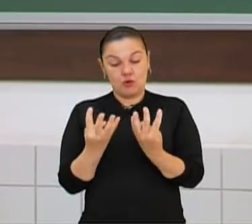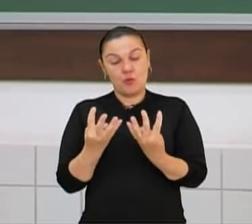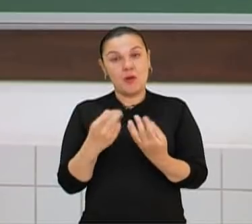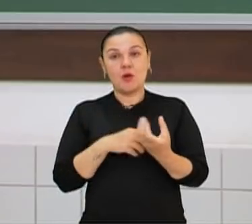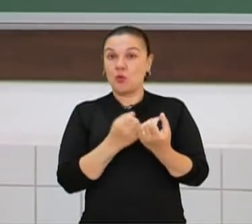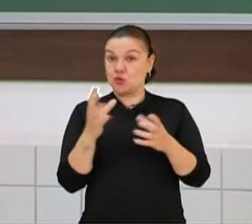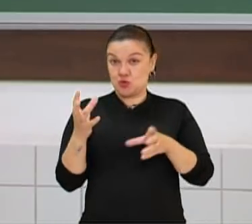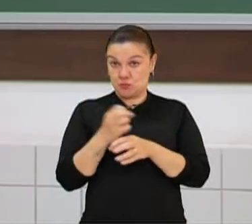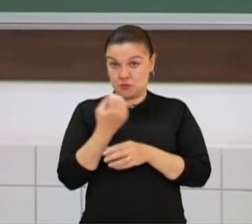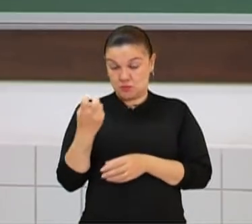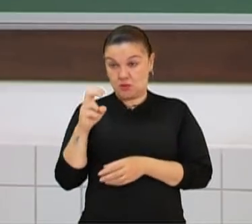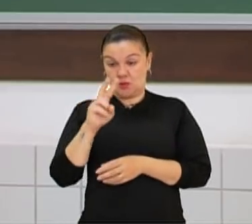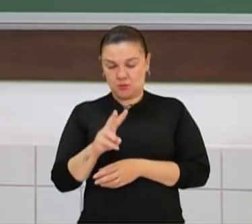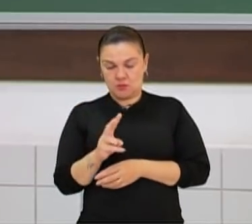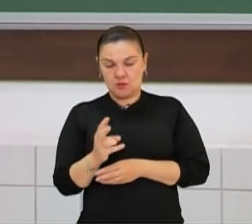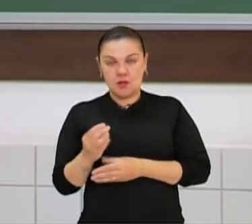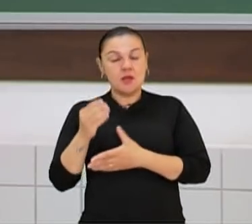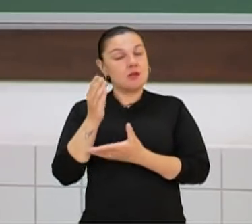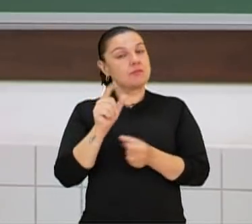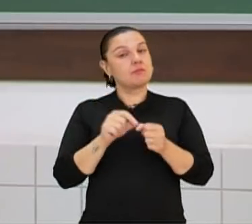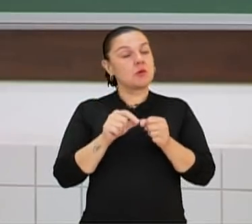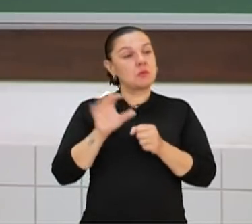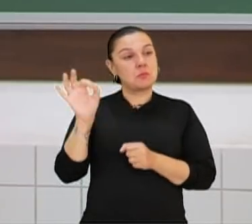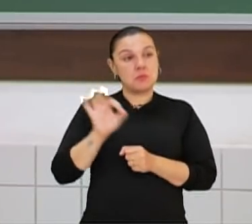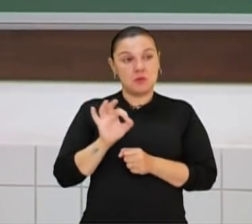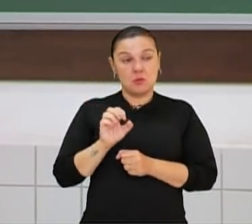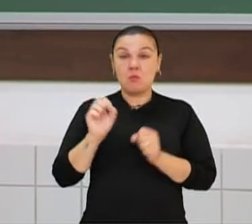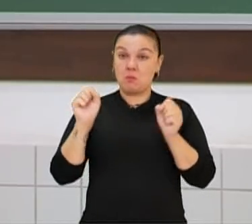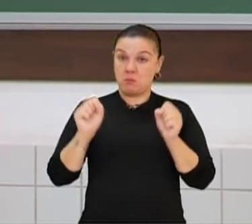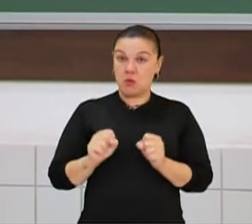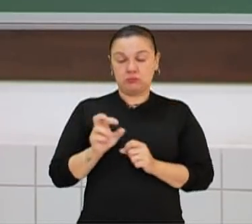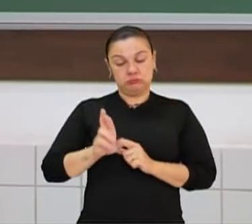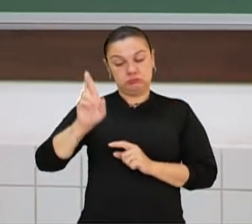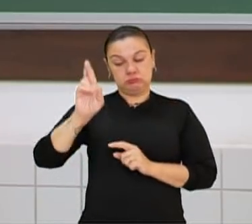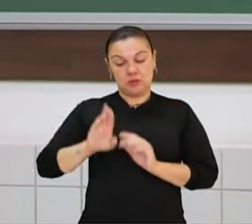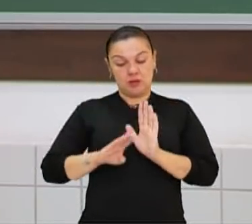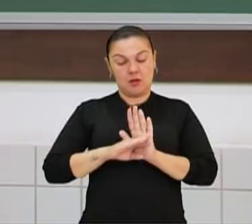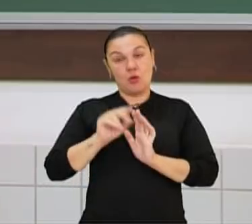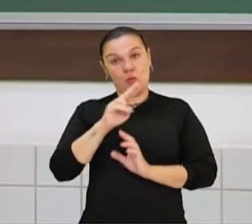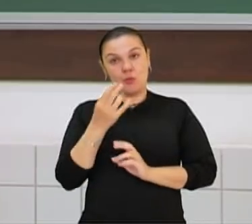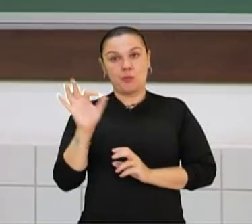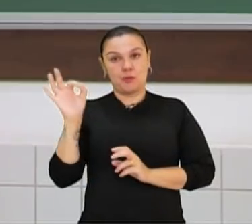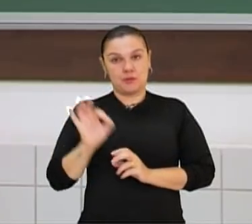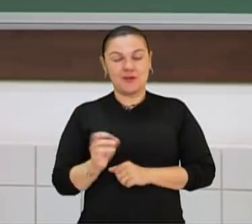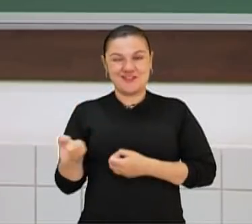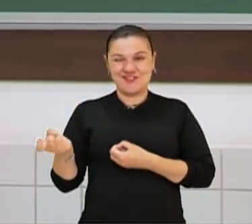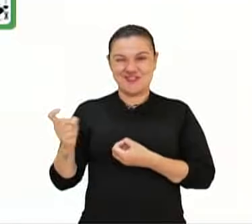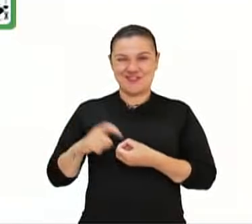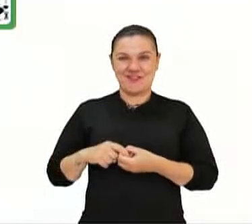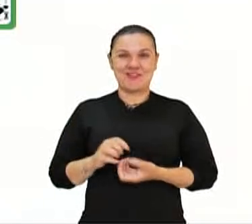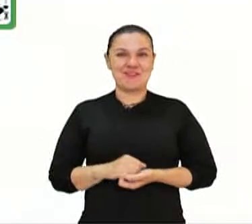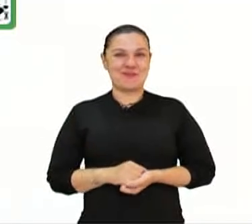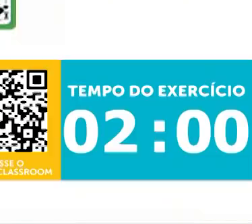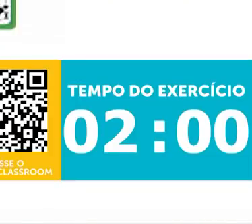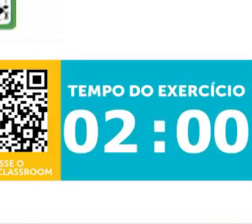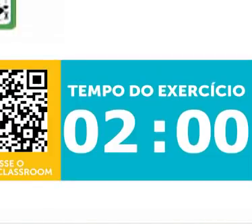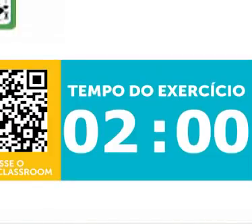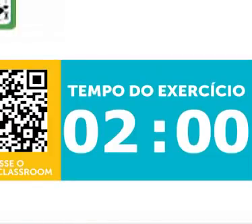total 52, e calcular essa porcentagem. Pode ser em razão e em porcentagem. Já volto.